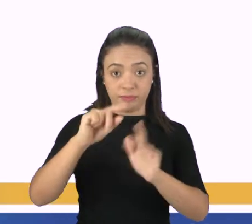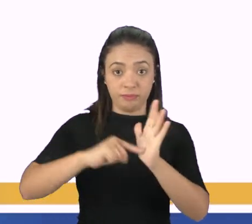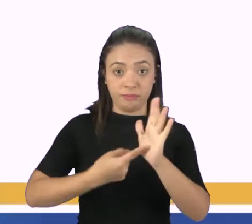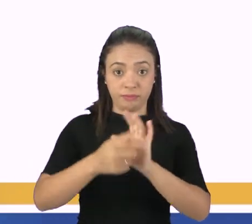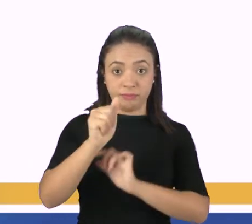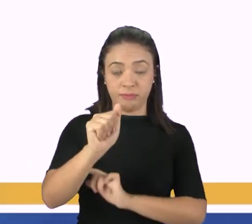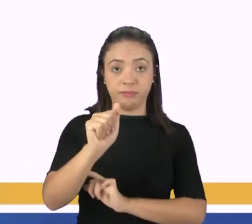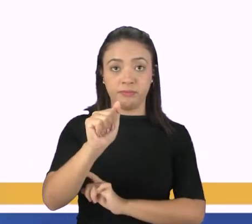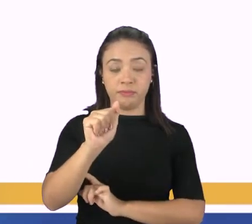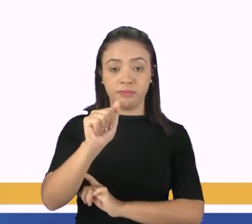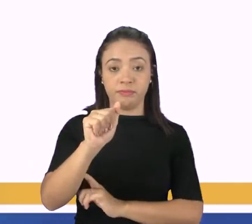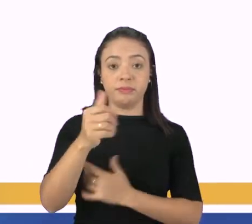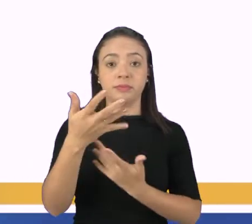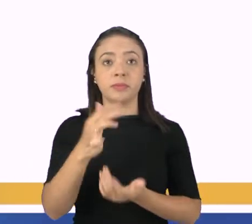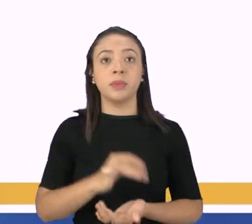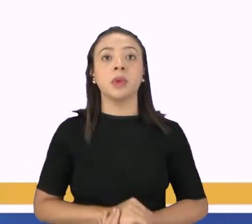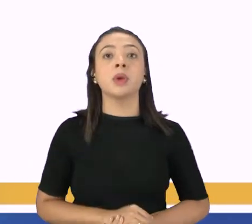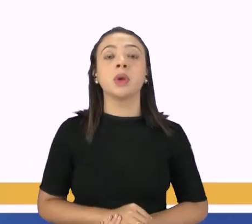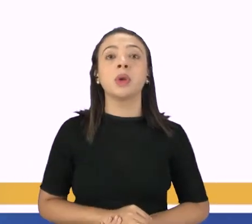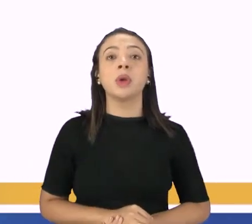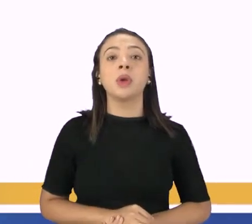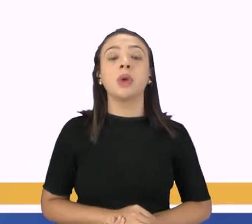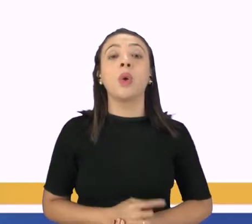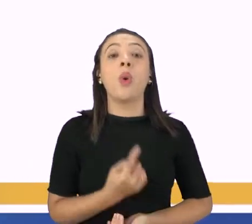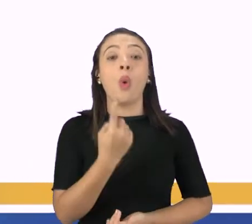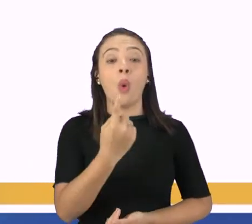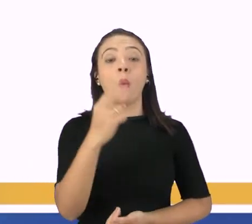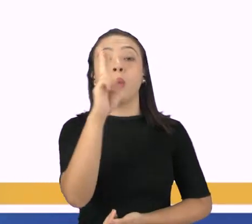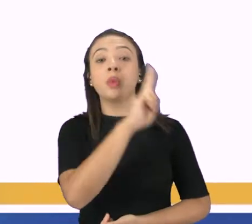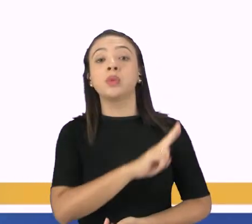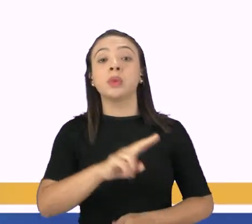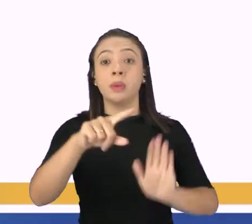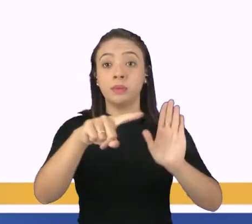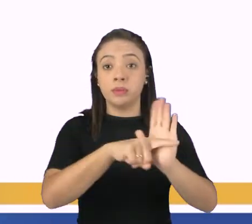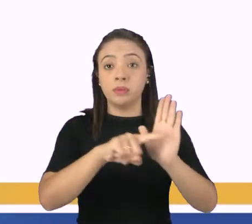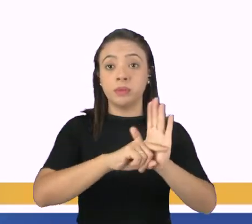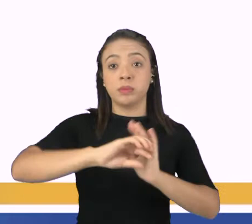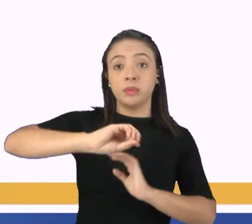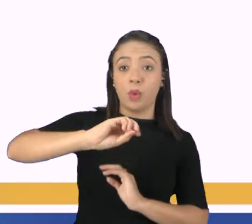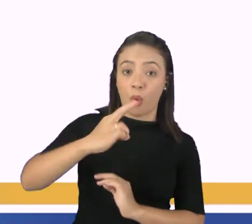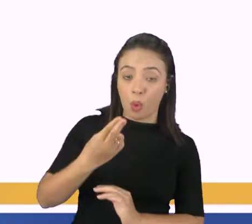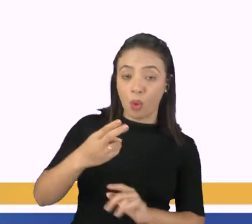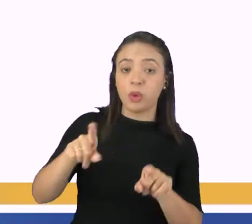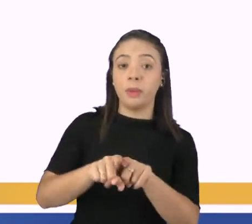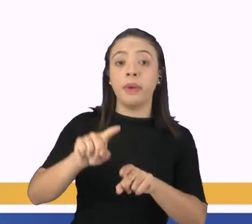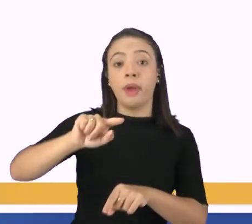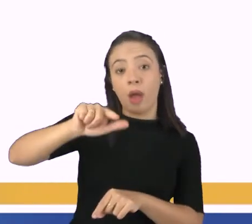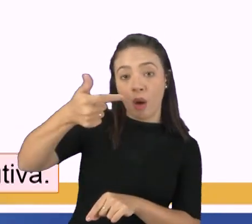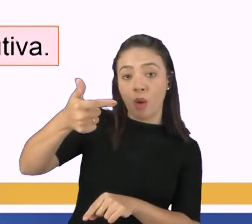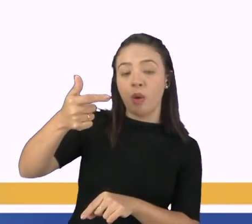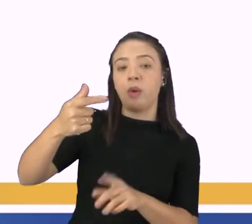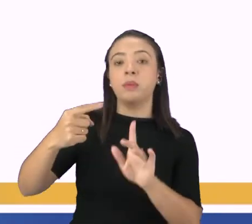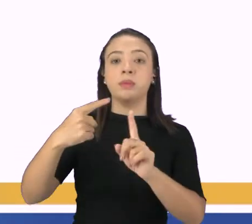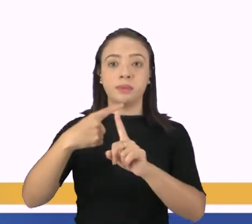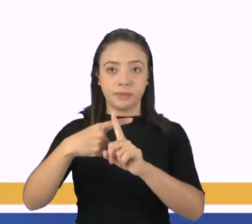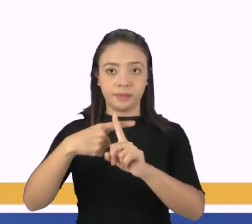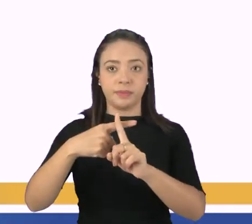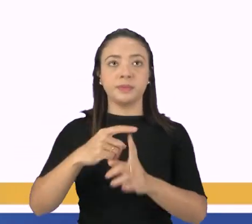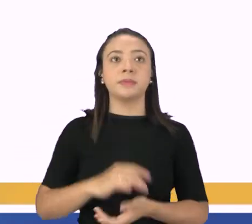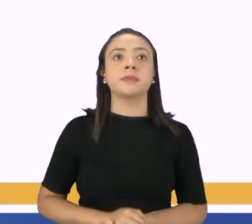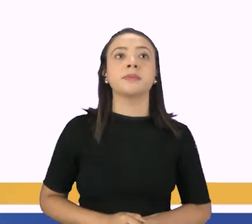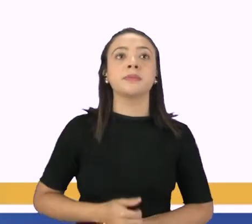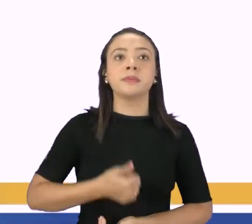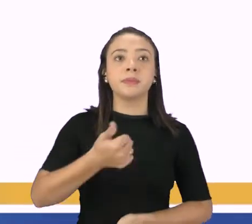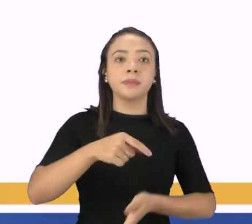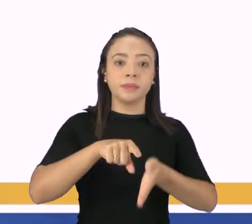raiz utilizamos o sinal de mais e na outra raiz utilizamos o sinal de menos. Então, vamos lá para o primeiro